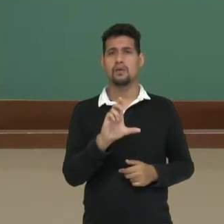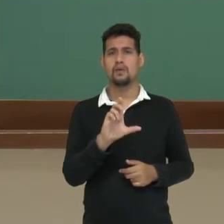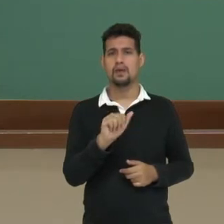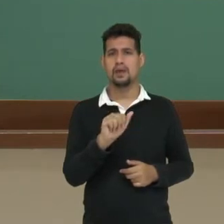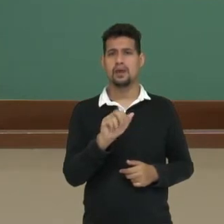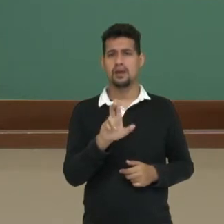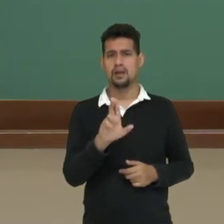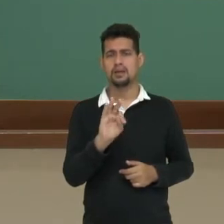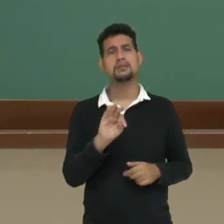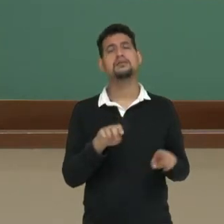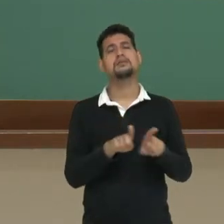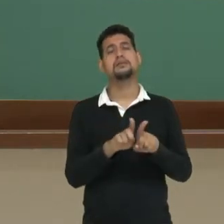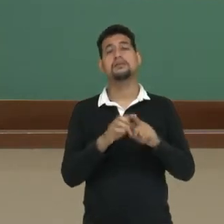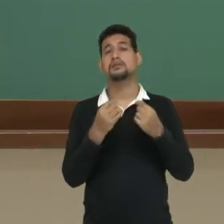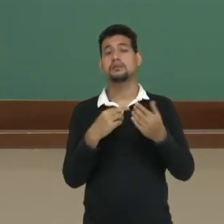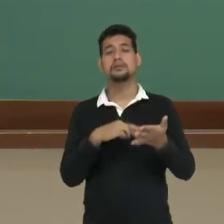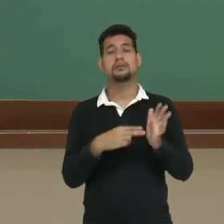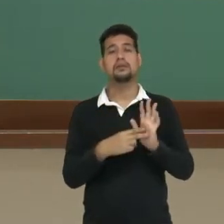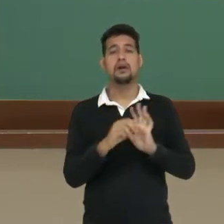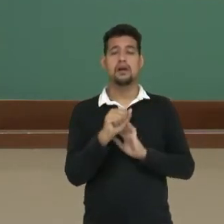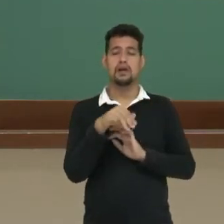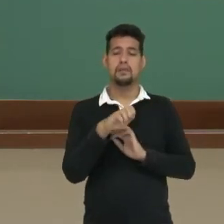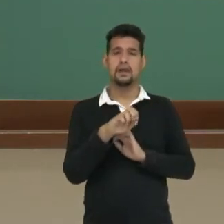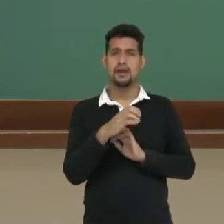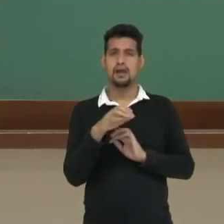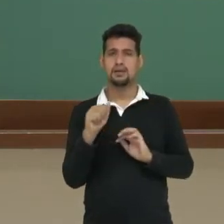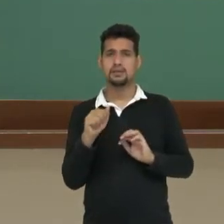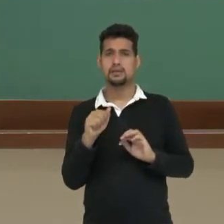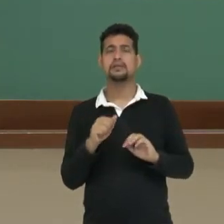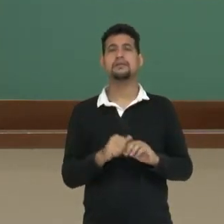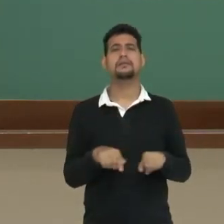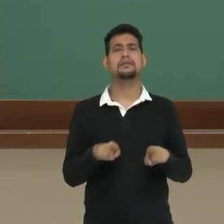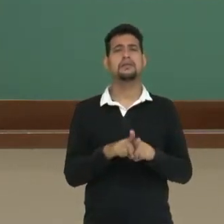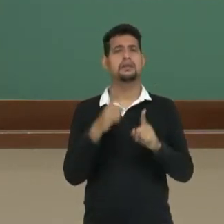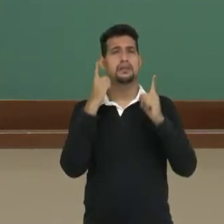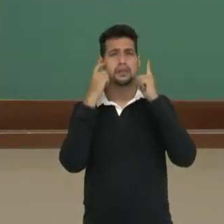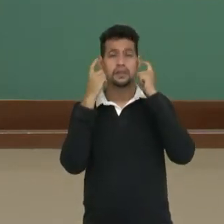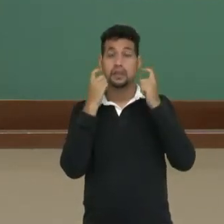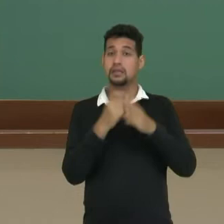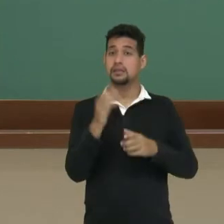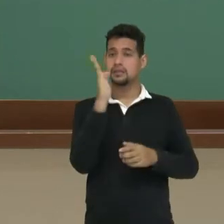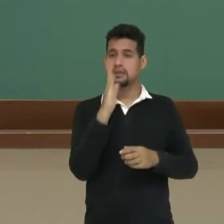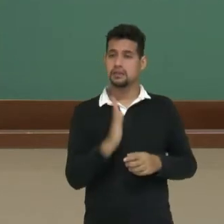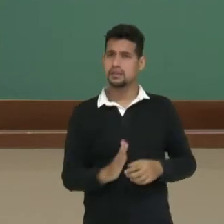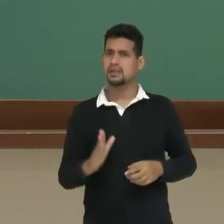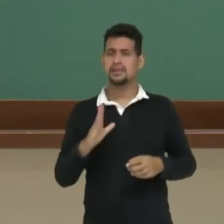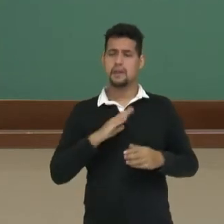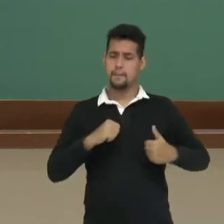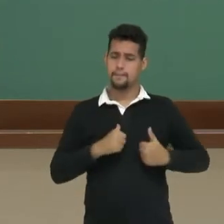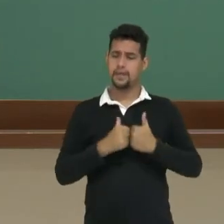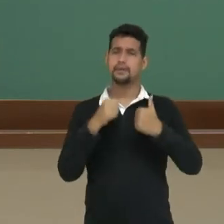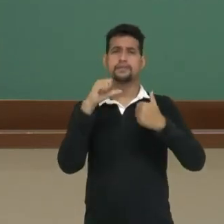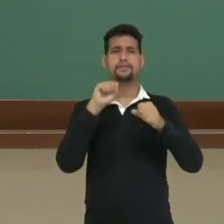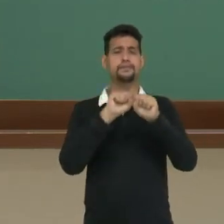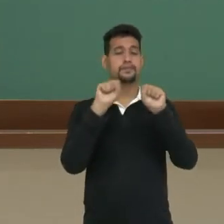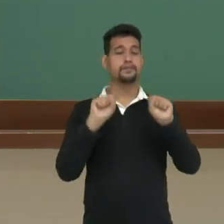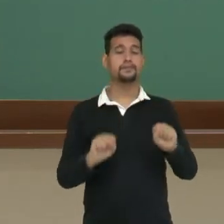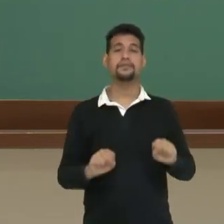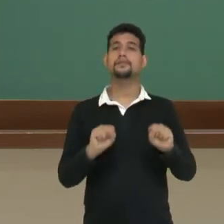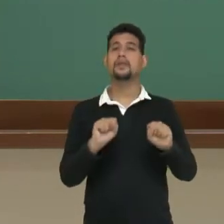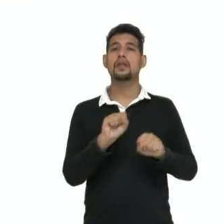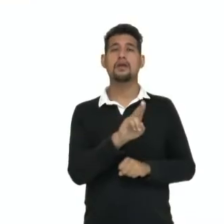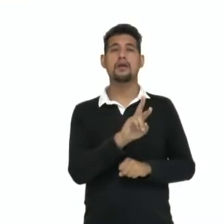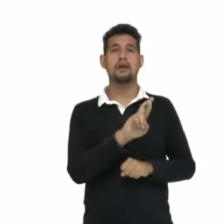Goulart, viam elas como uma ameaça ao capitalismo e uma possibilidade do Brasil se aproximar demais do sistema